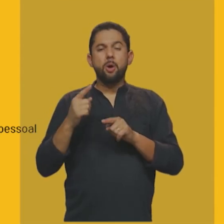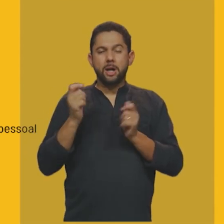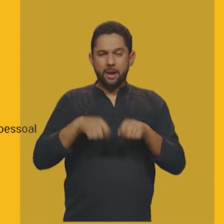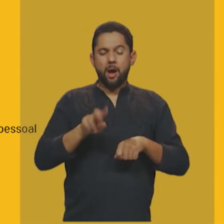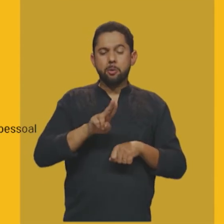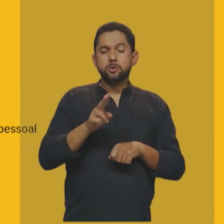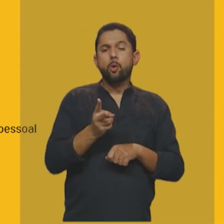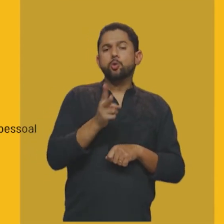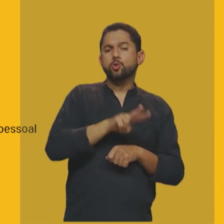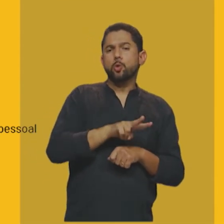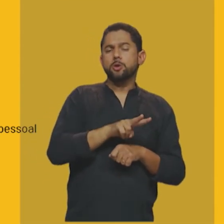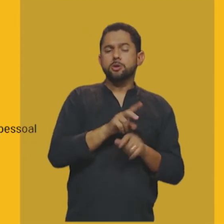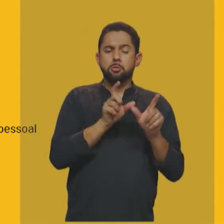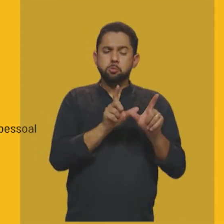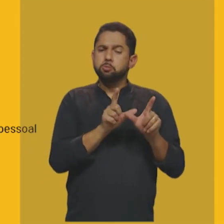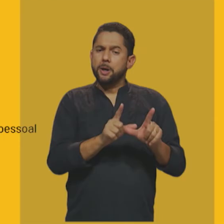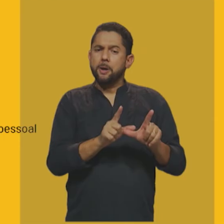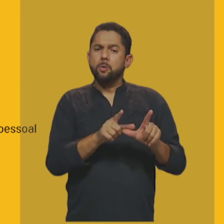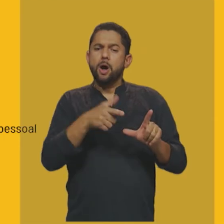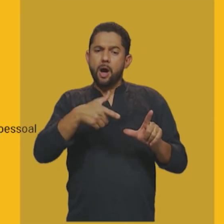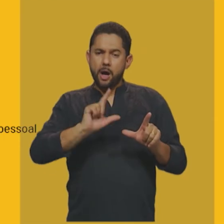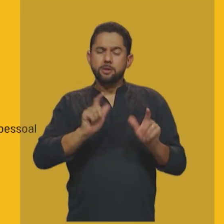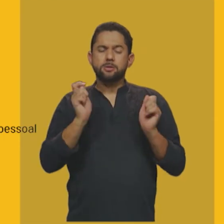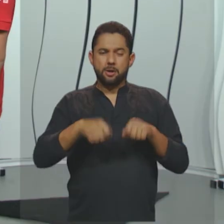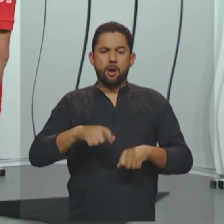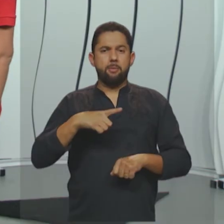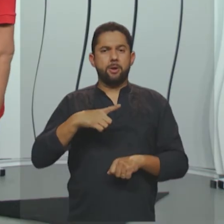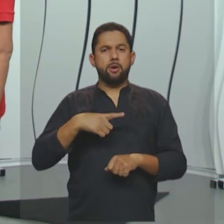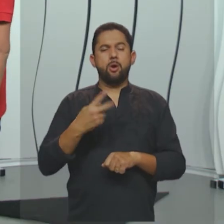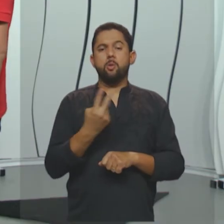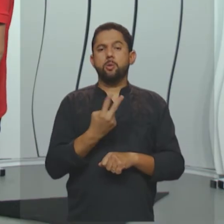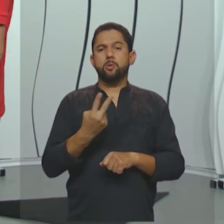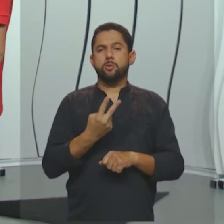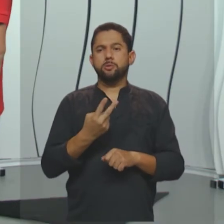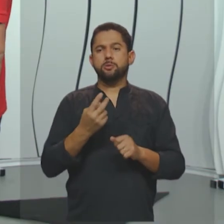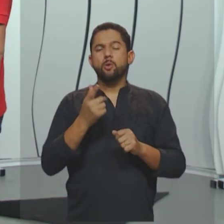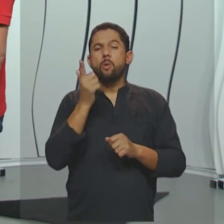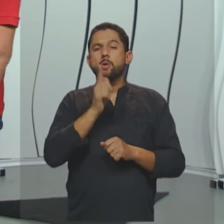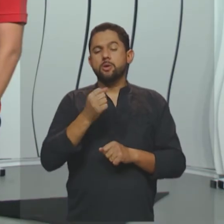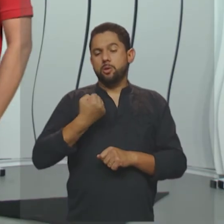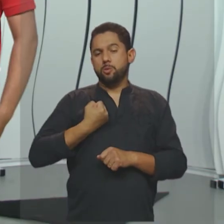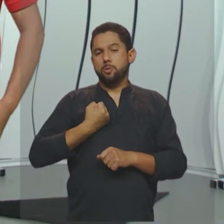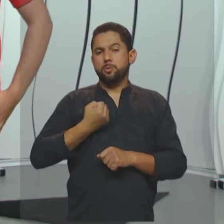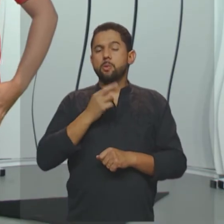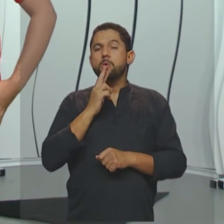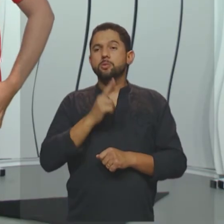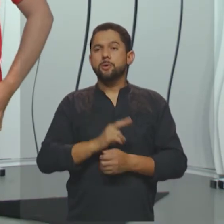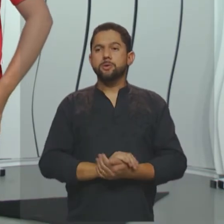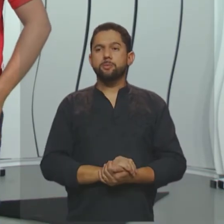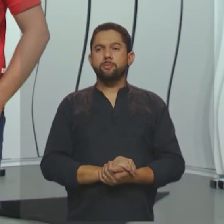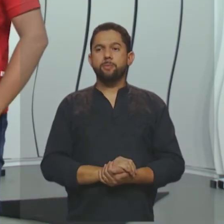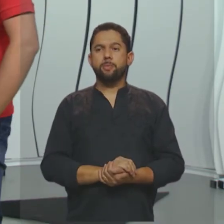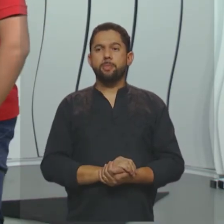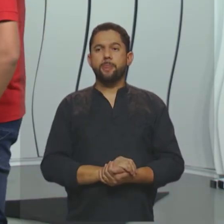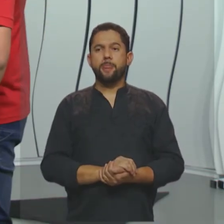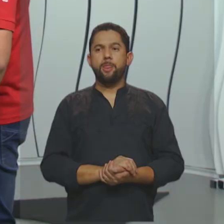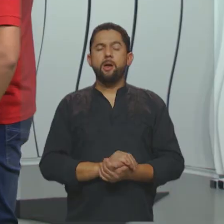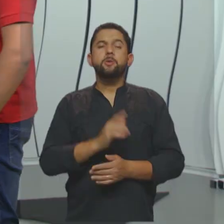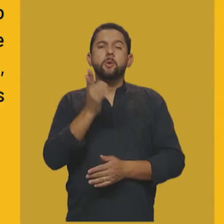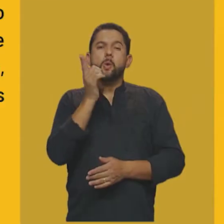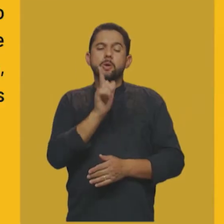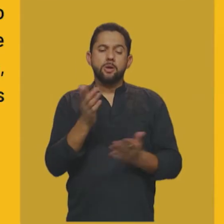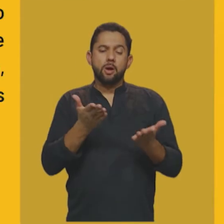lei de Ohm, eu consigo calcular a resistência desse resistor. Bom, com isso a gente pode fazer uma questão do